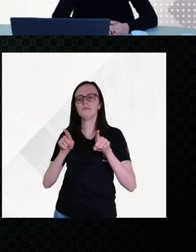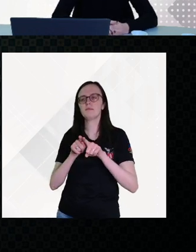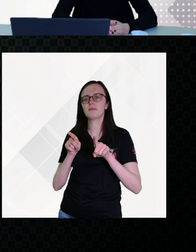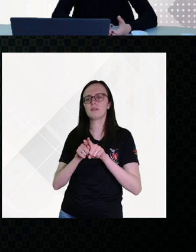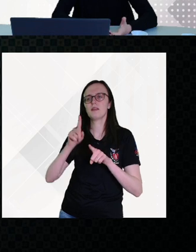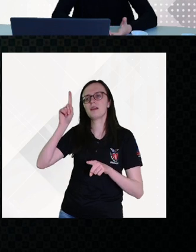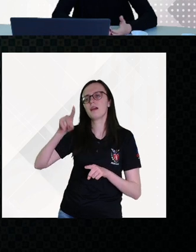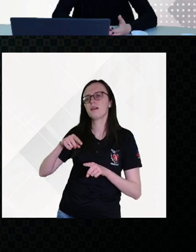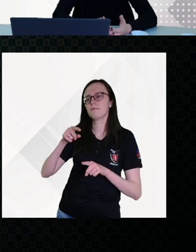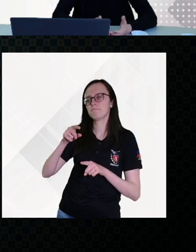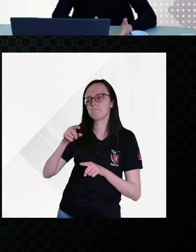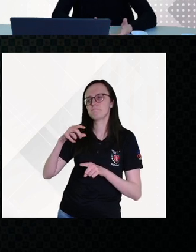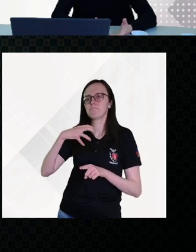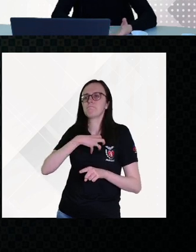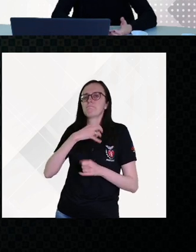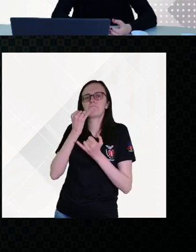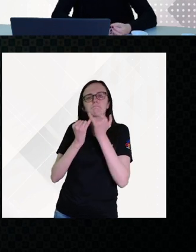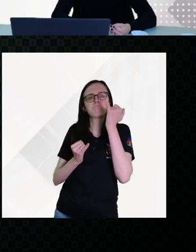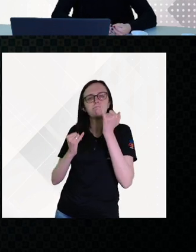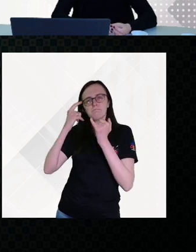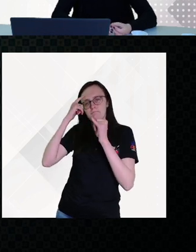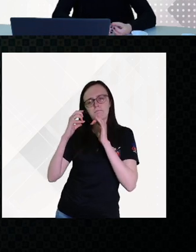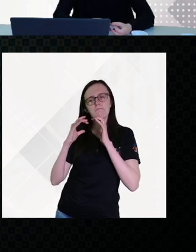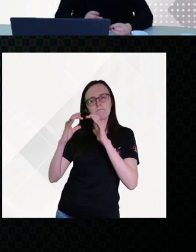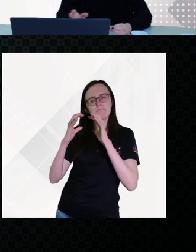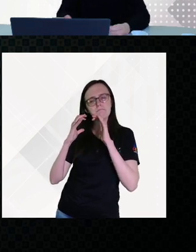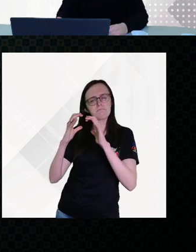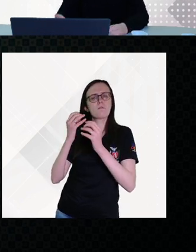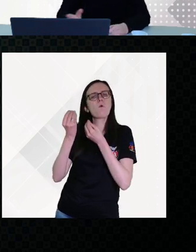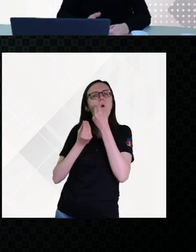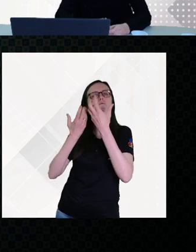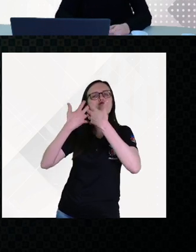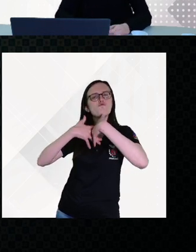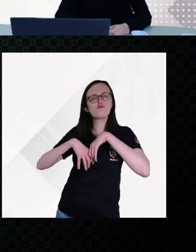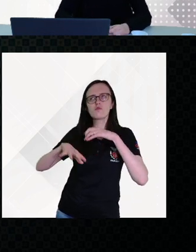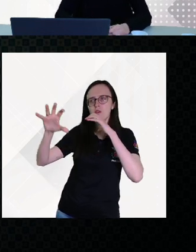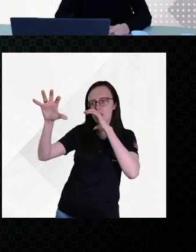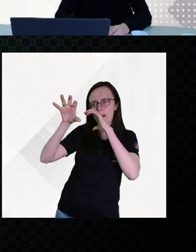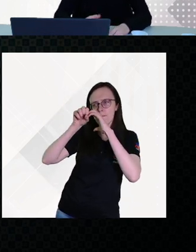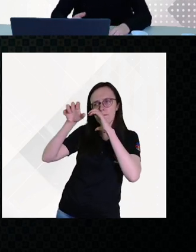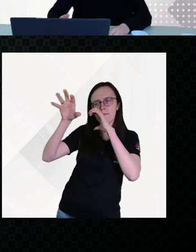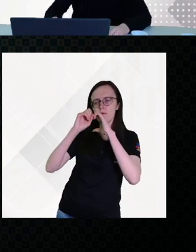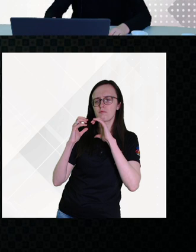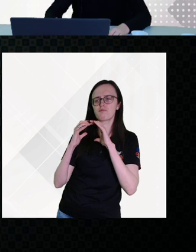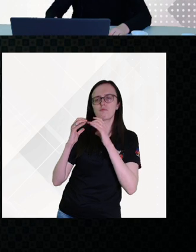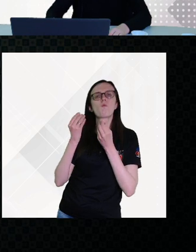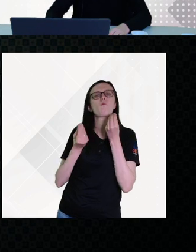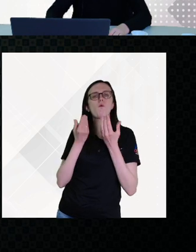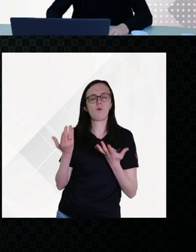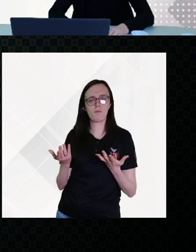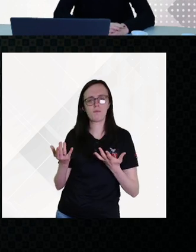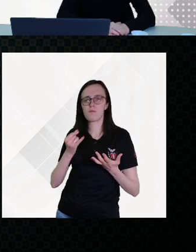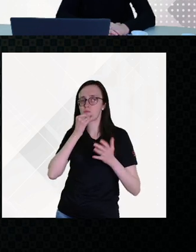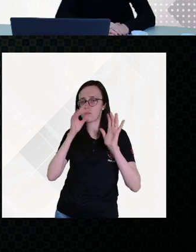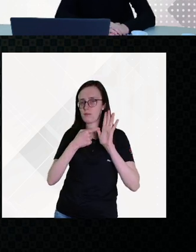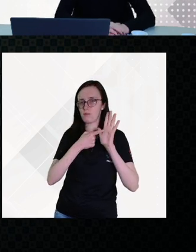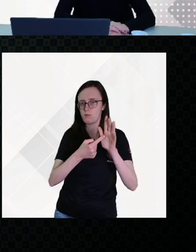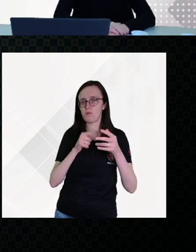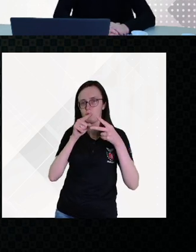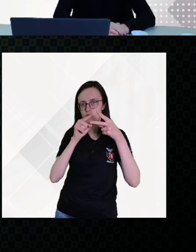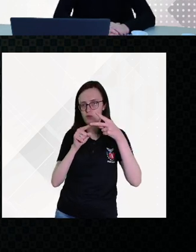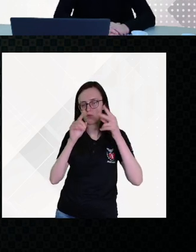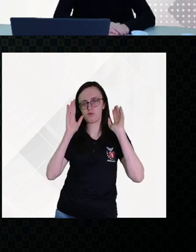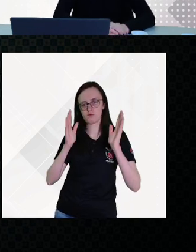de aprendizagem, né, nesse processamento cognitivo. Vocês podem ver que no exemplo anterior e nesse, a questão de se